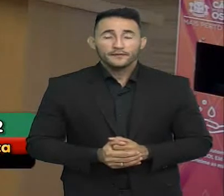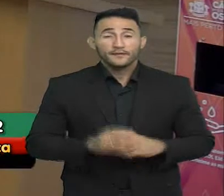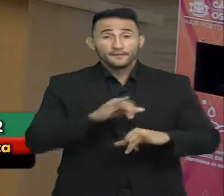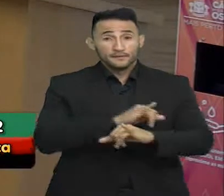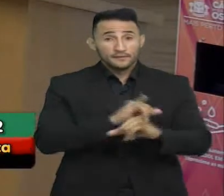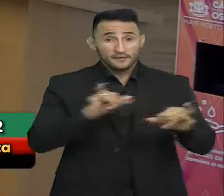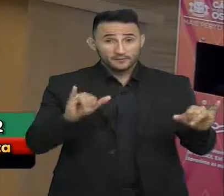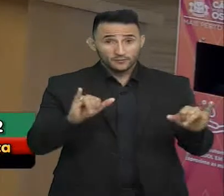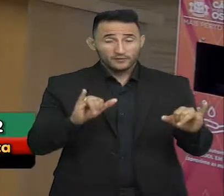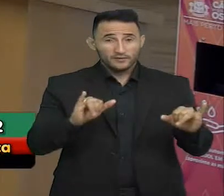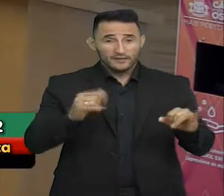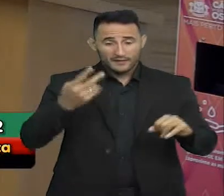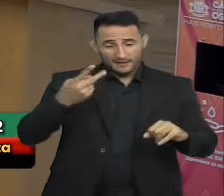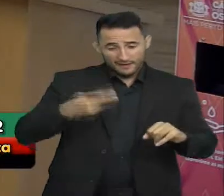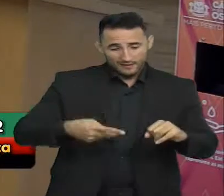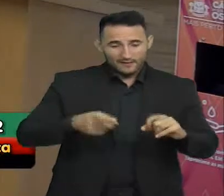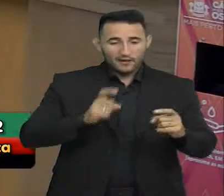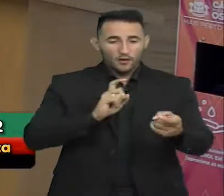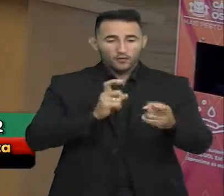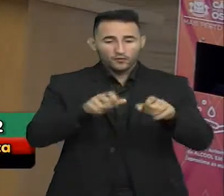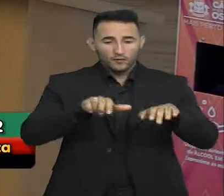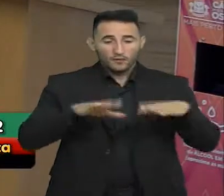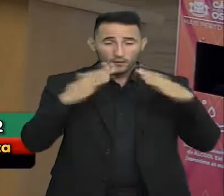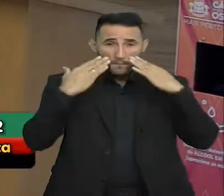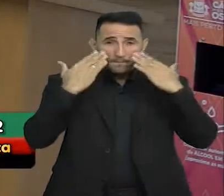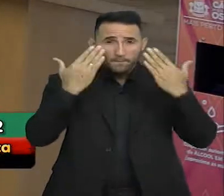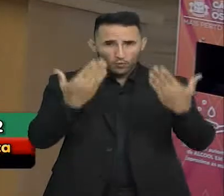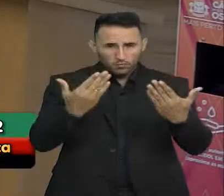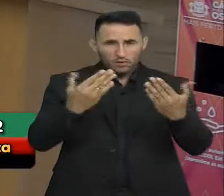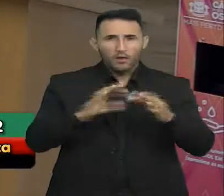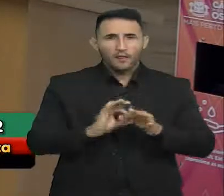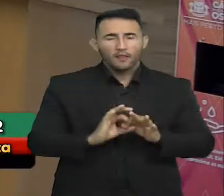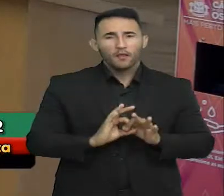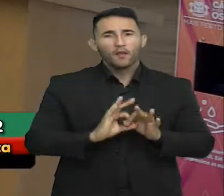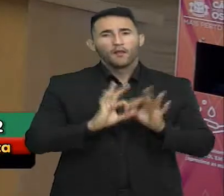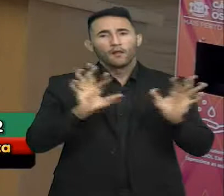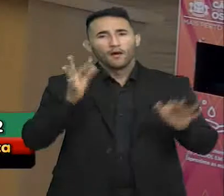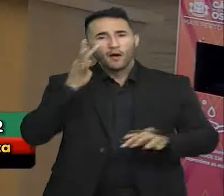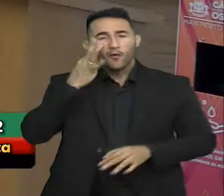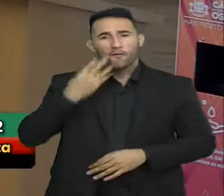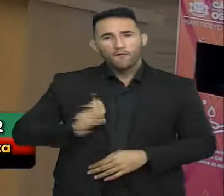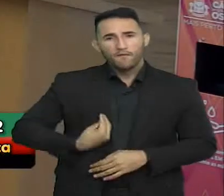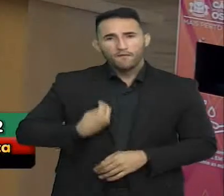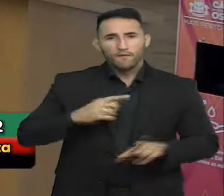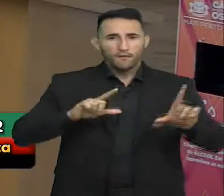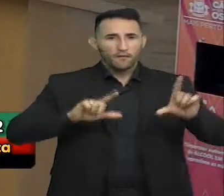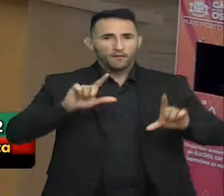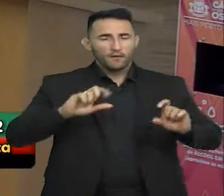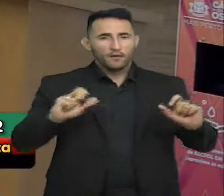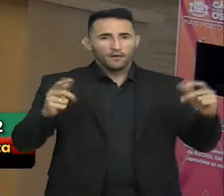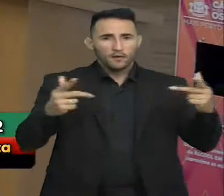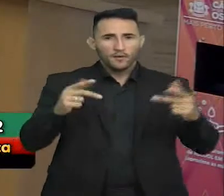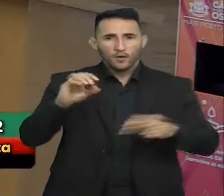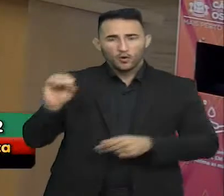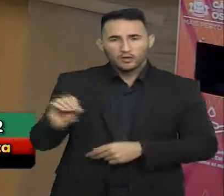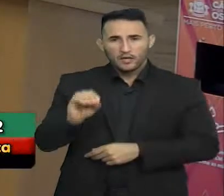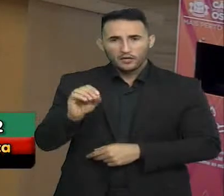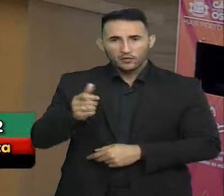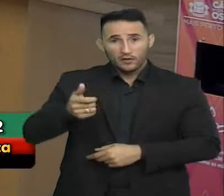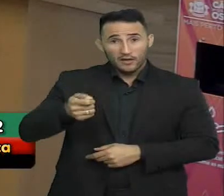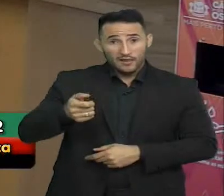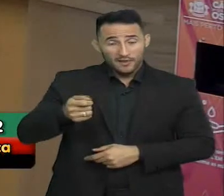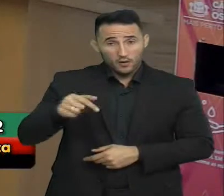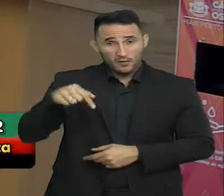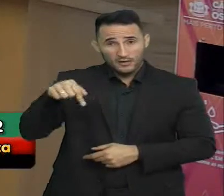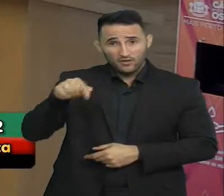Informamos que essa audiência pública está sendo transmitida ao vivo pela TV Câmara Osasco, canais digitais 7